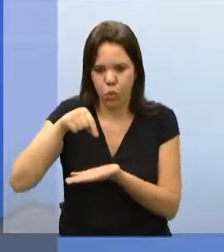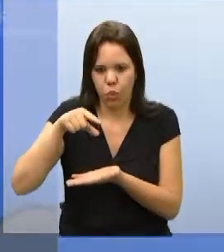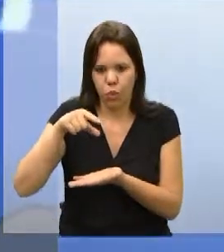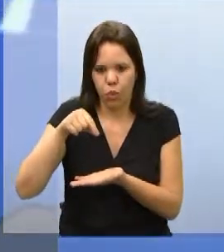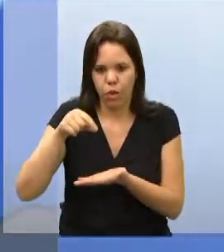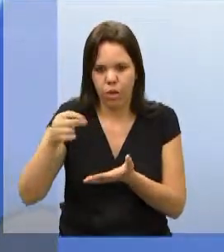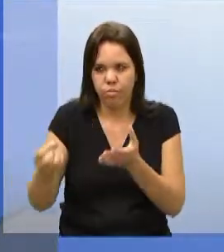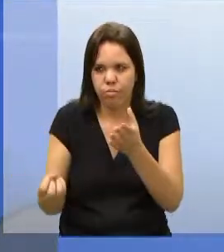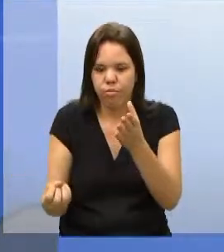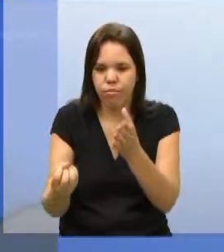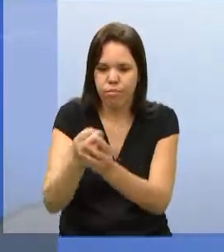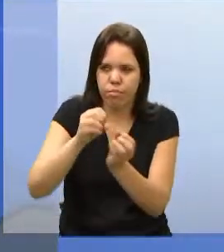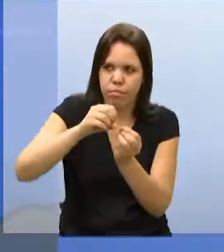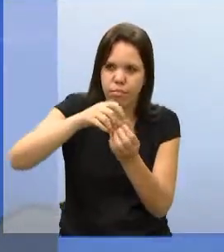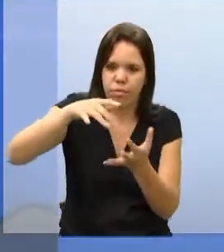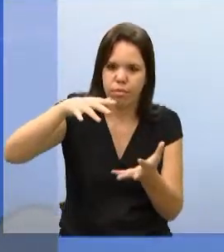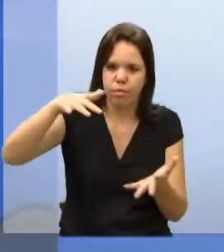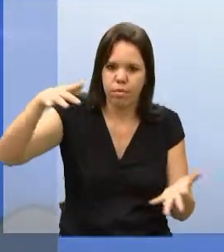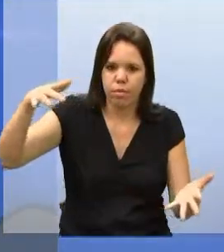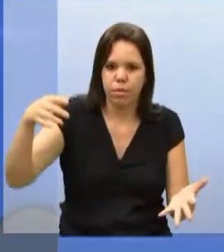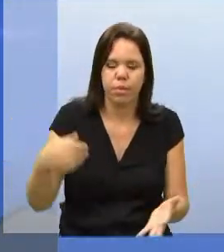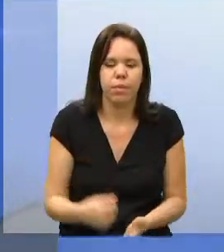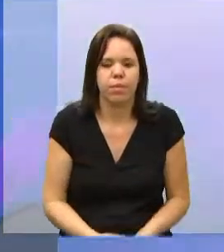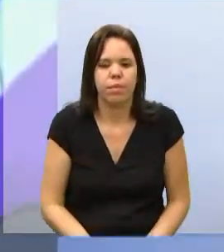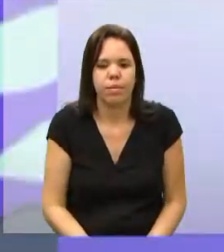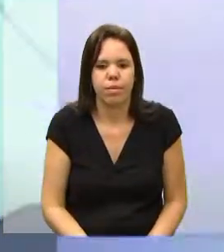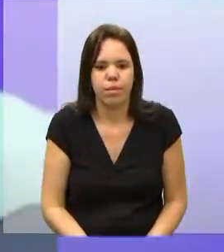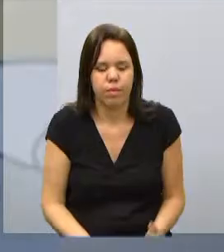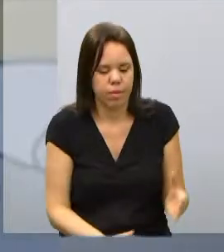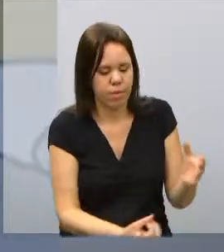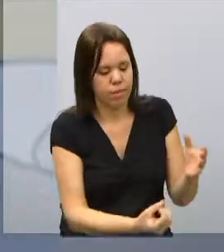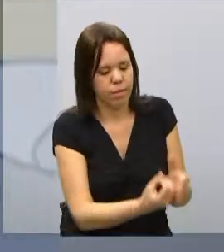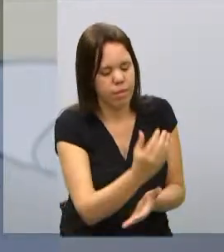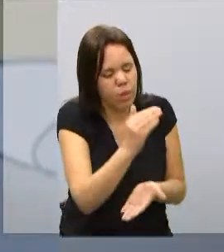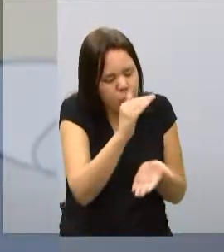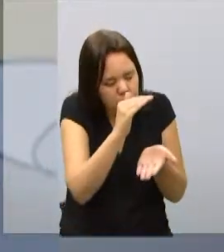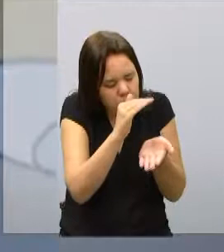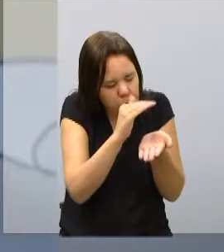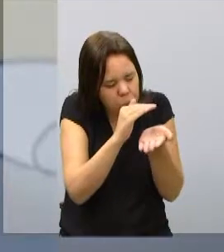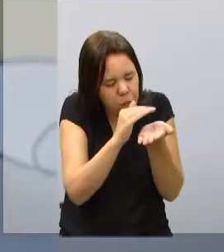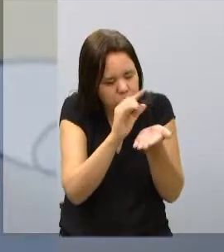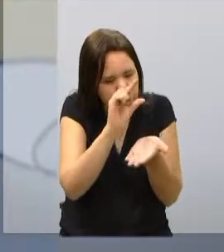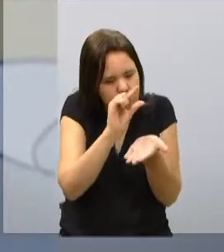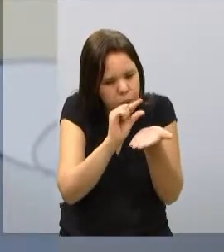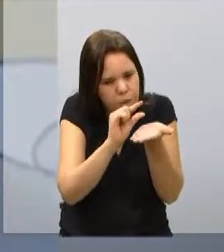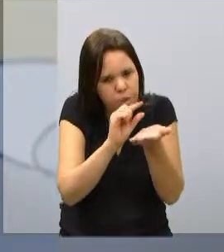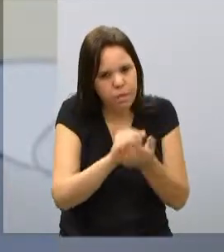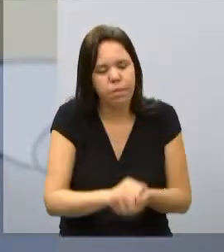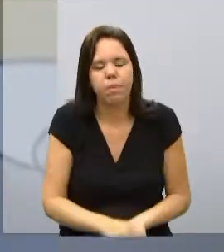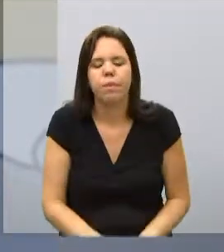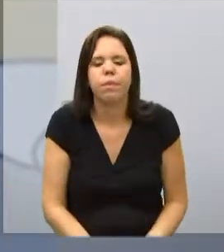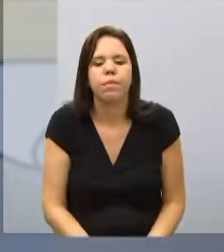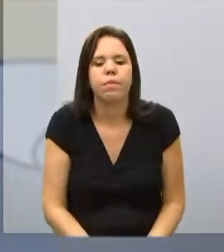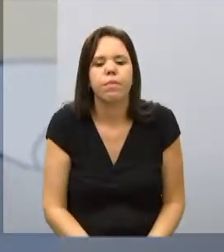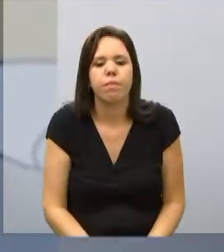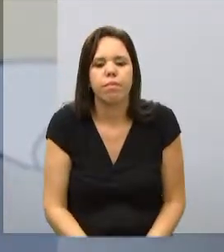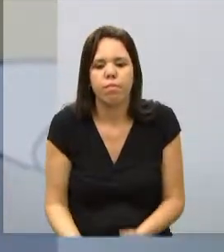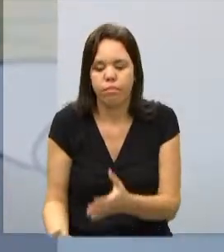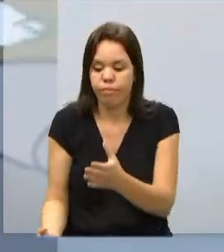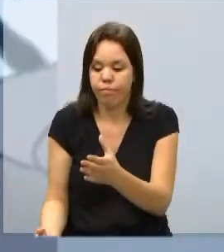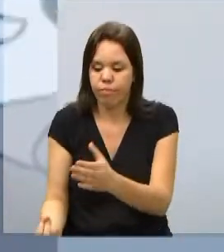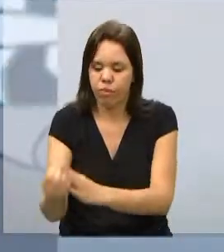da criação. Nasci tão pequenina,